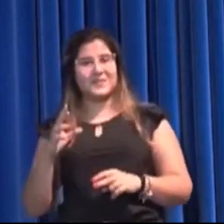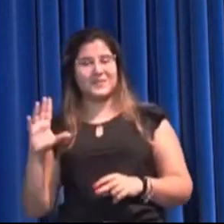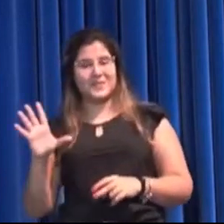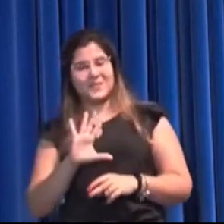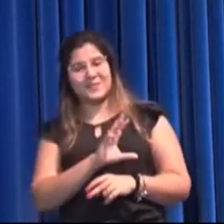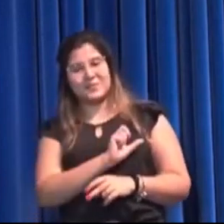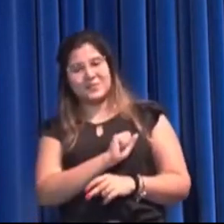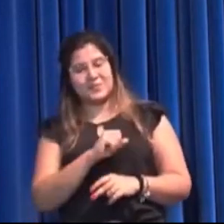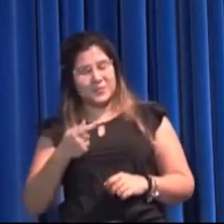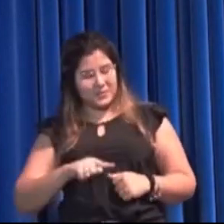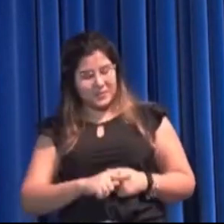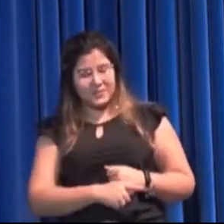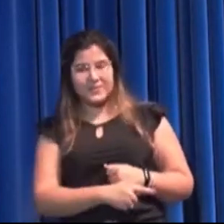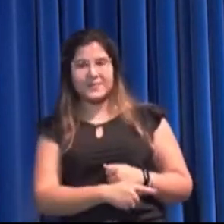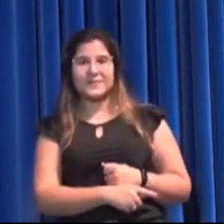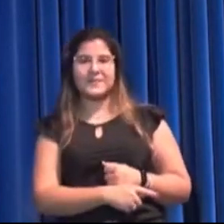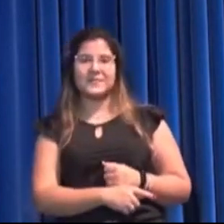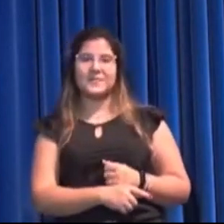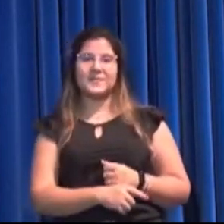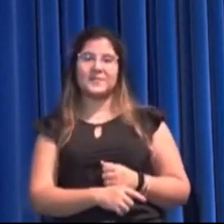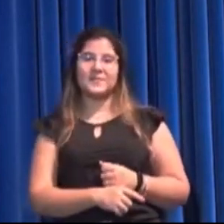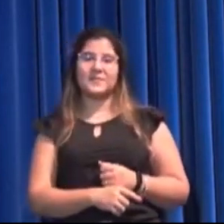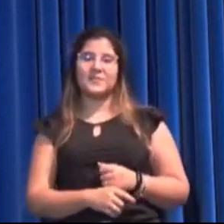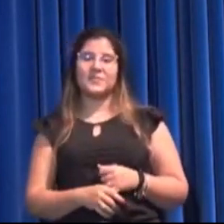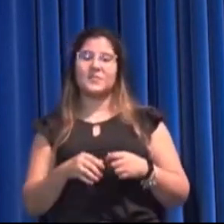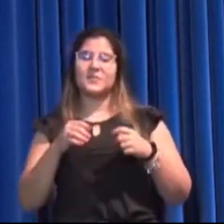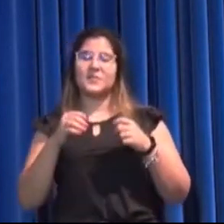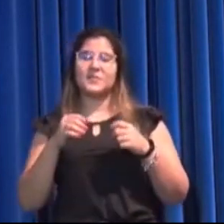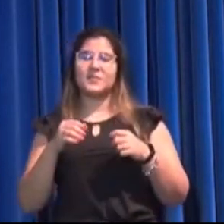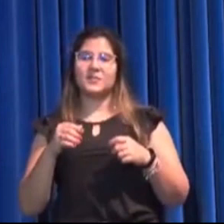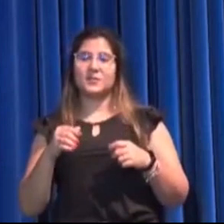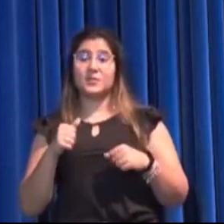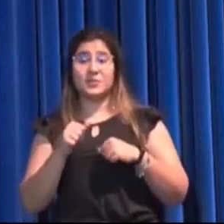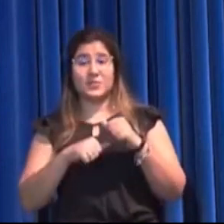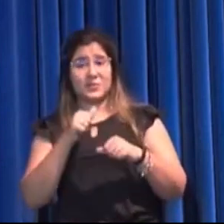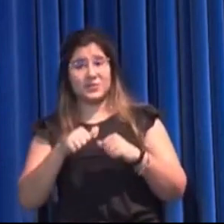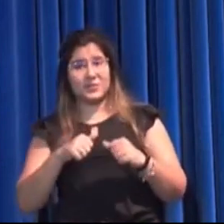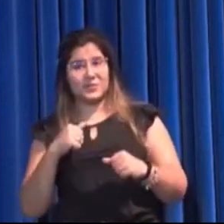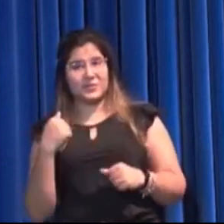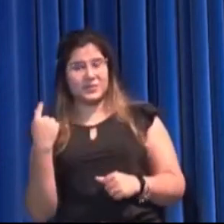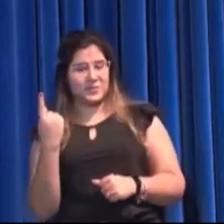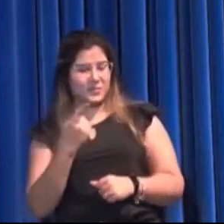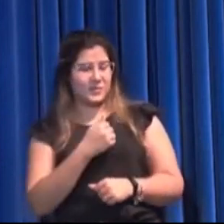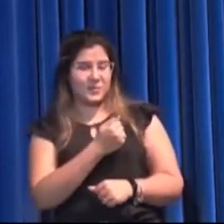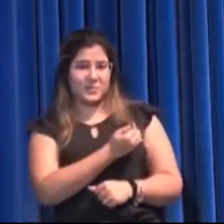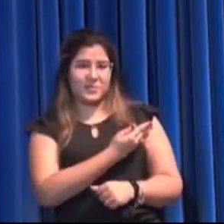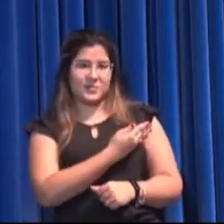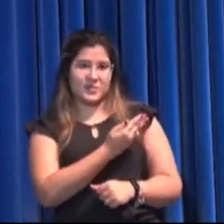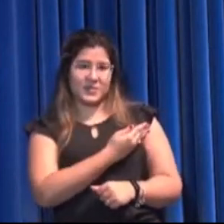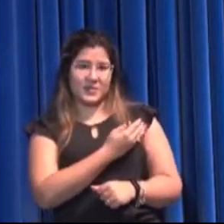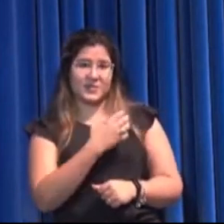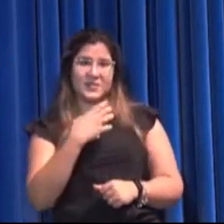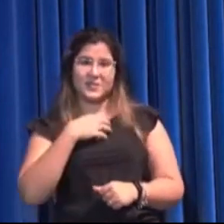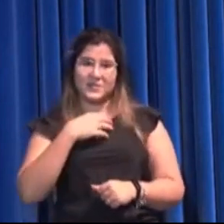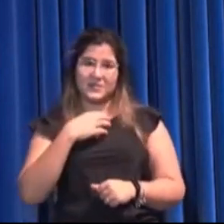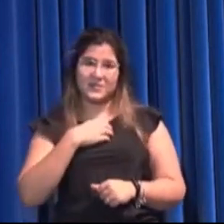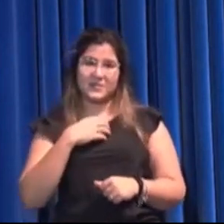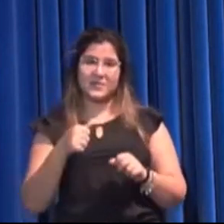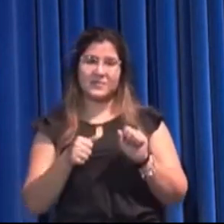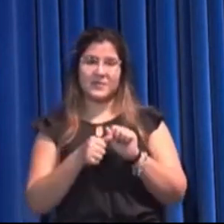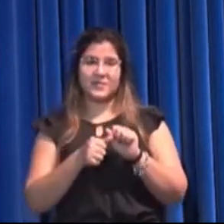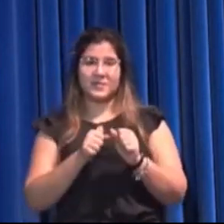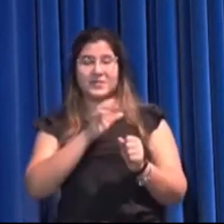maneira que Ele é capaz de trocar o nosso coração, mudar as nossas atitudes e fazer com que esse